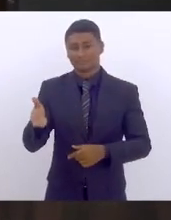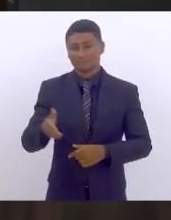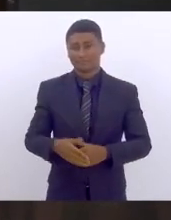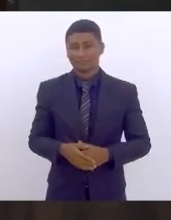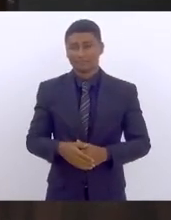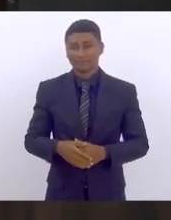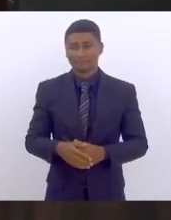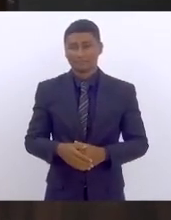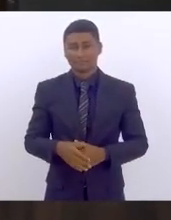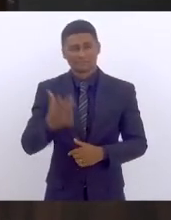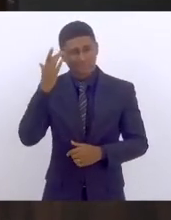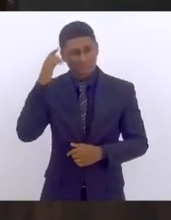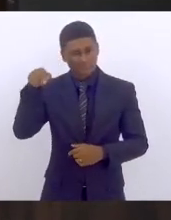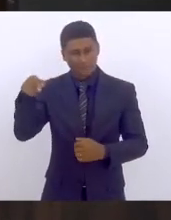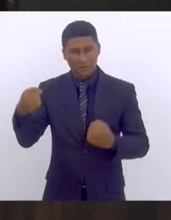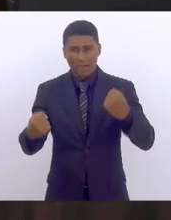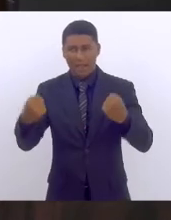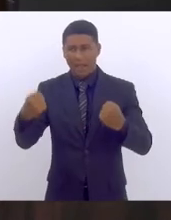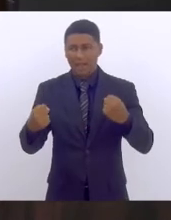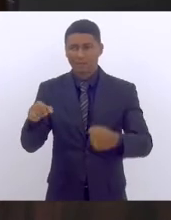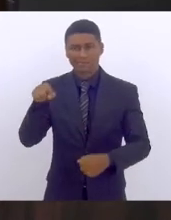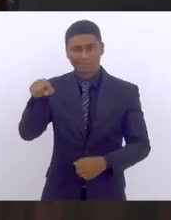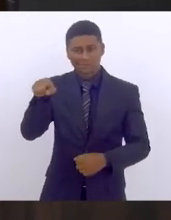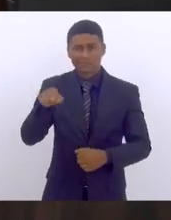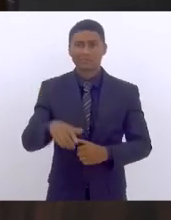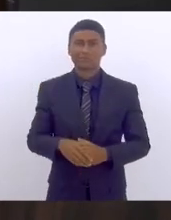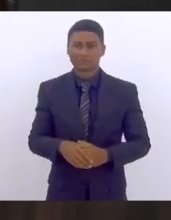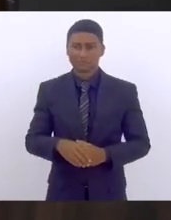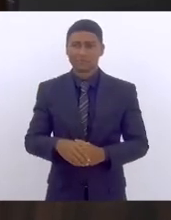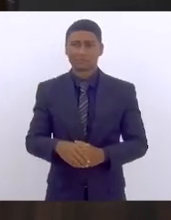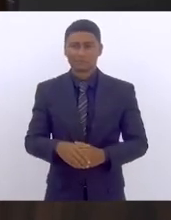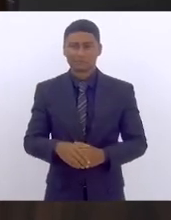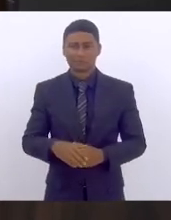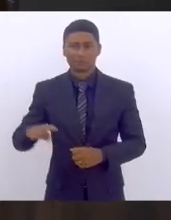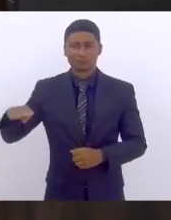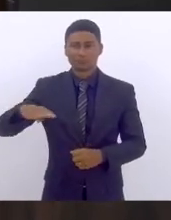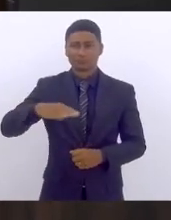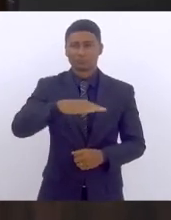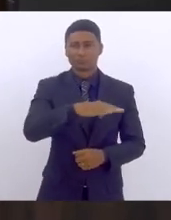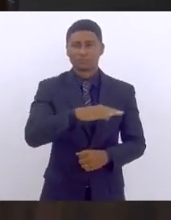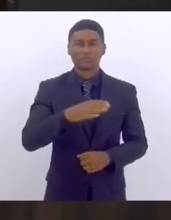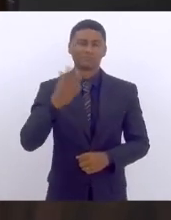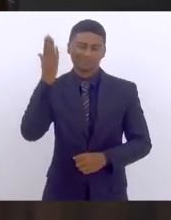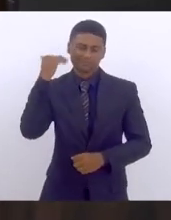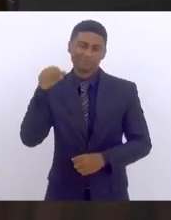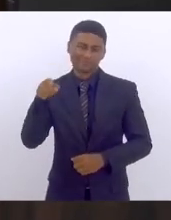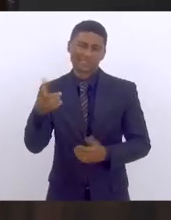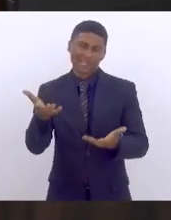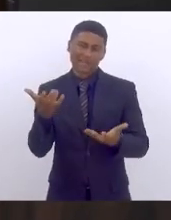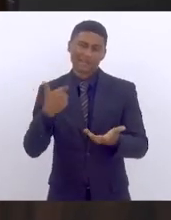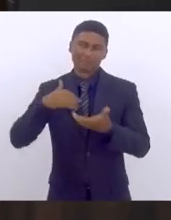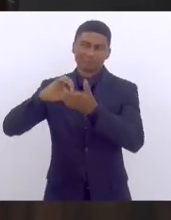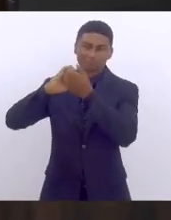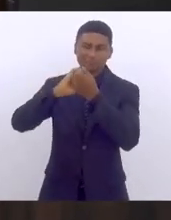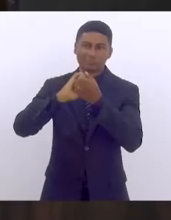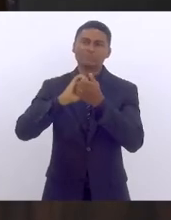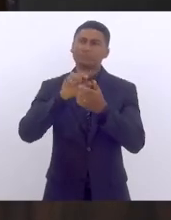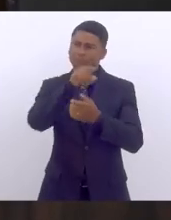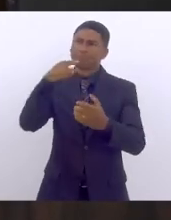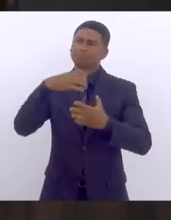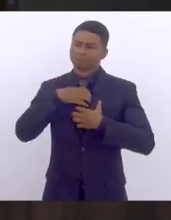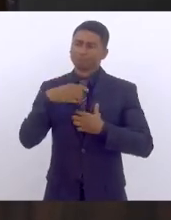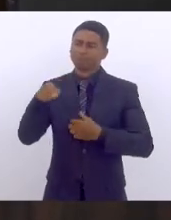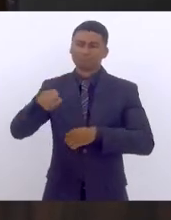em curso, mas com certeza ele gostaria de discutir e saudar vocês. Sintam-se saudados